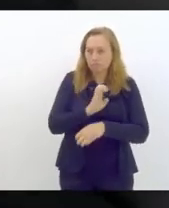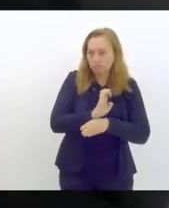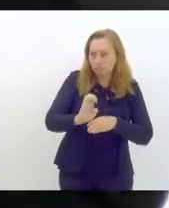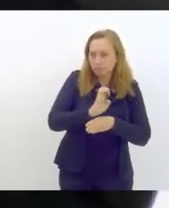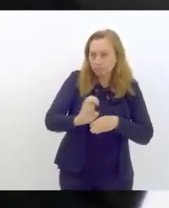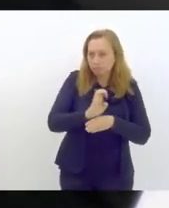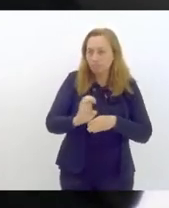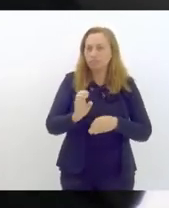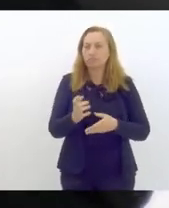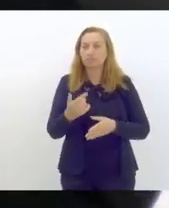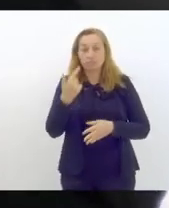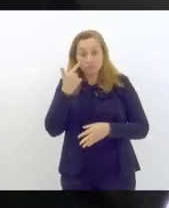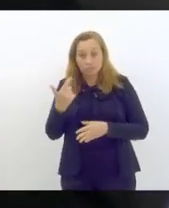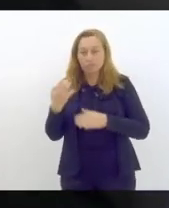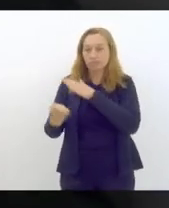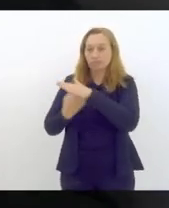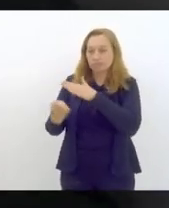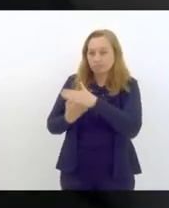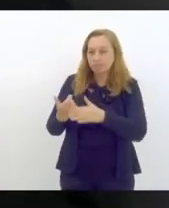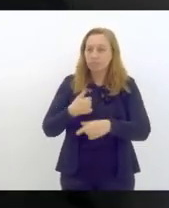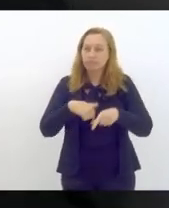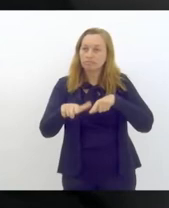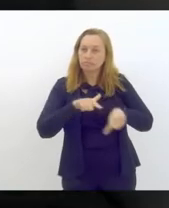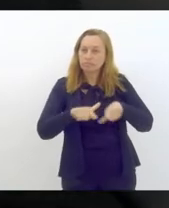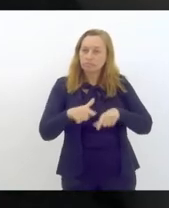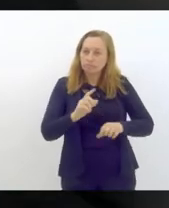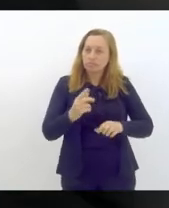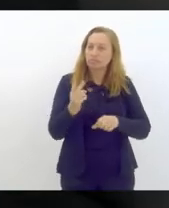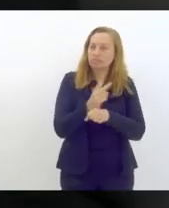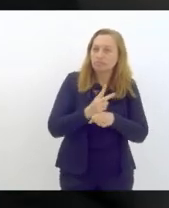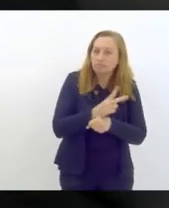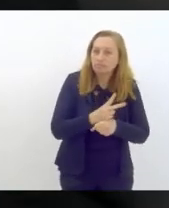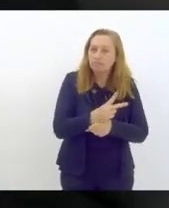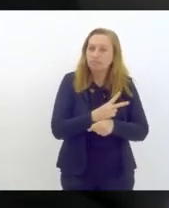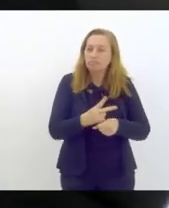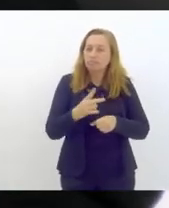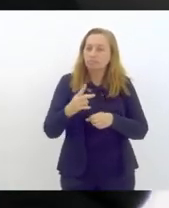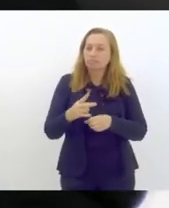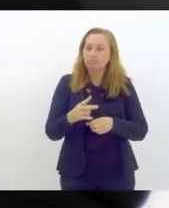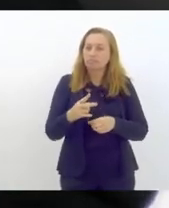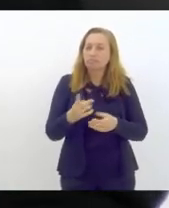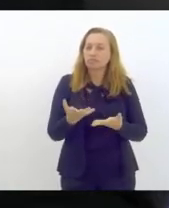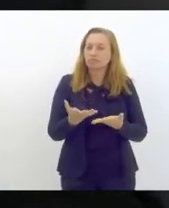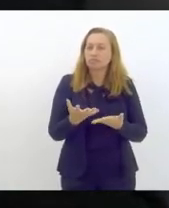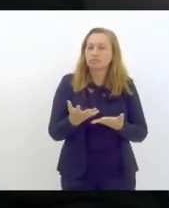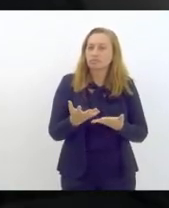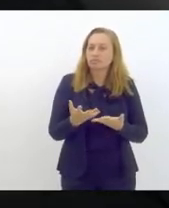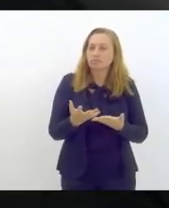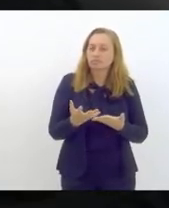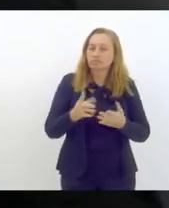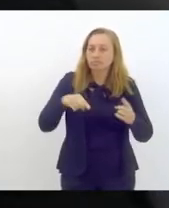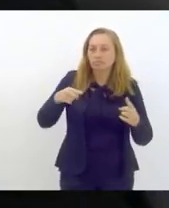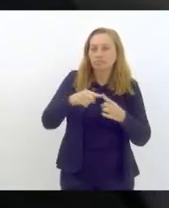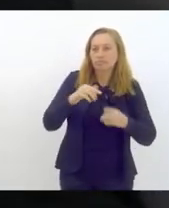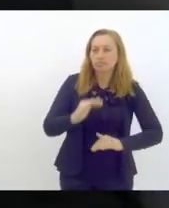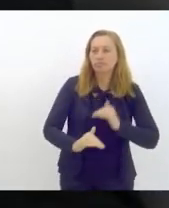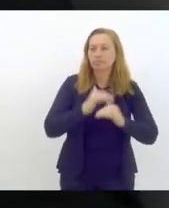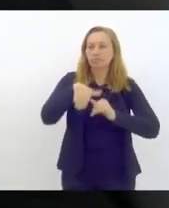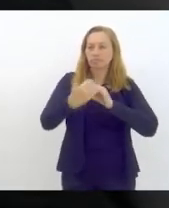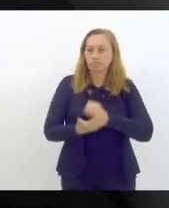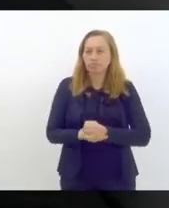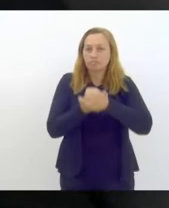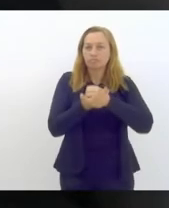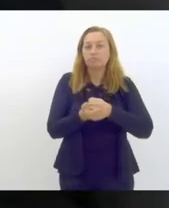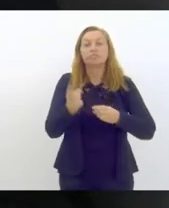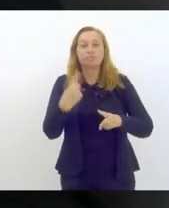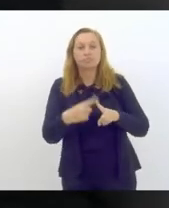muito na empresa que eu trabalho, a gente está sempre buscando trazer esses elementos de objetivo de desenvolvimento sustentável, porque isso aí